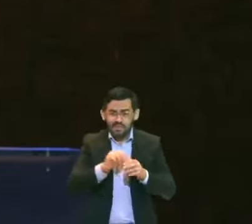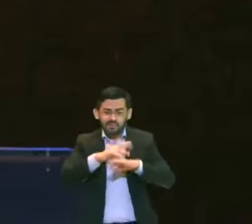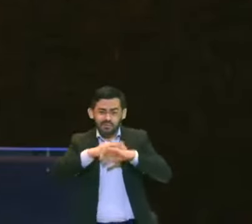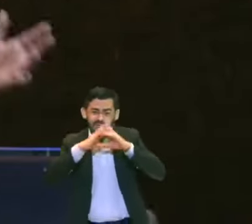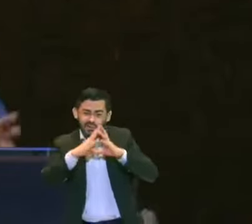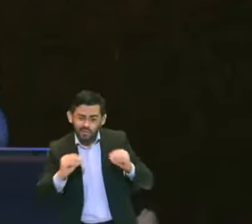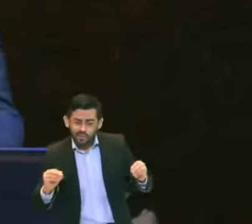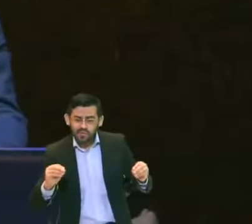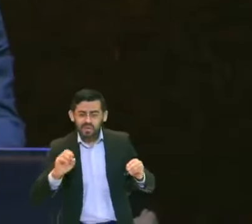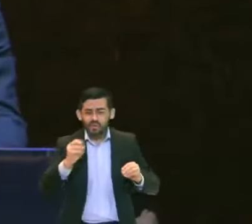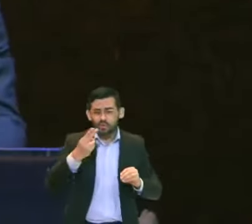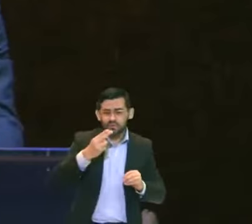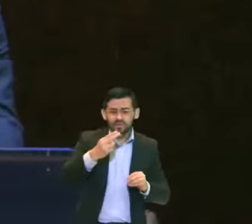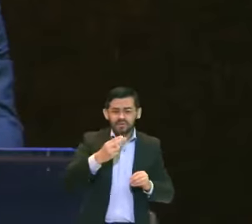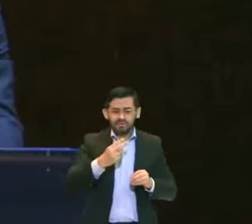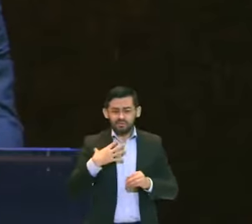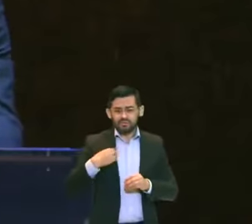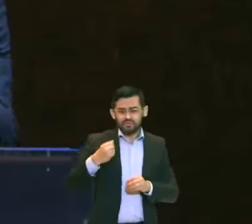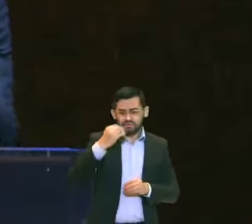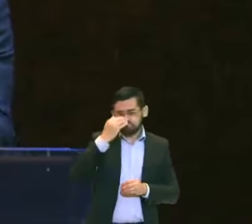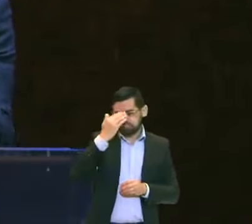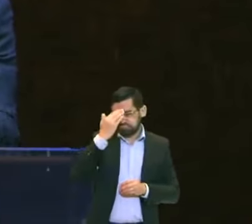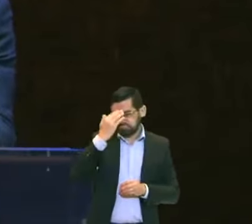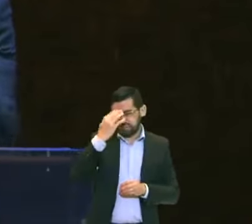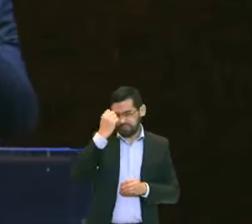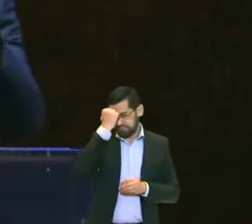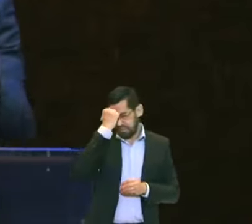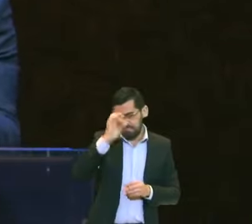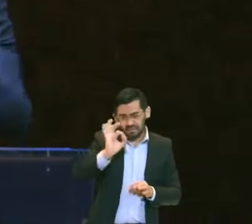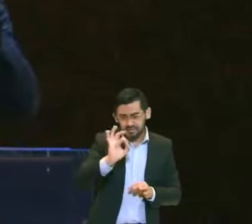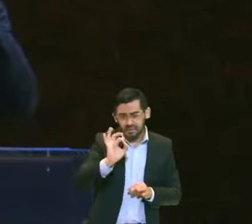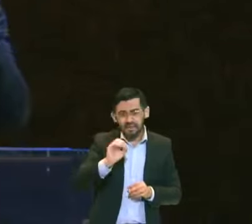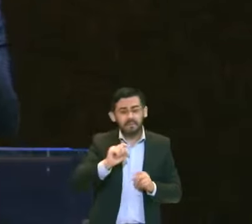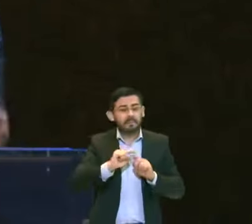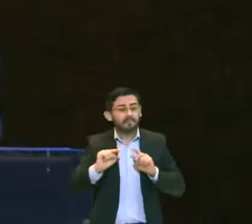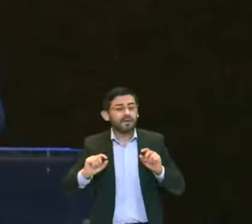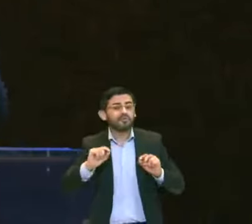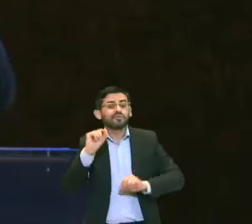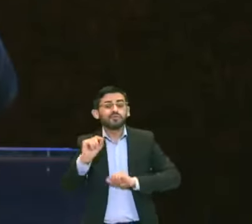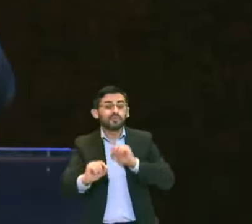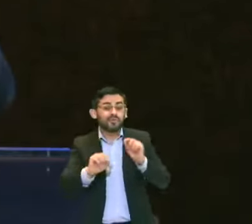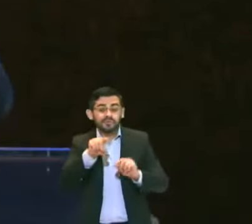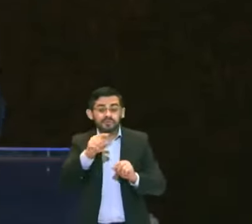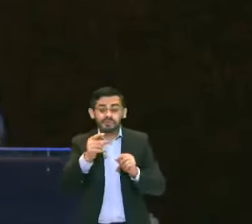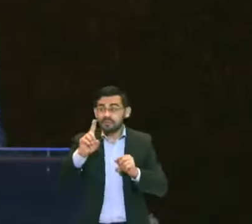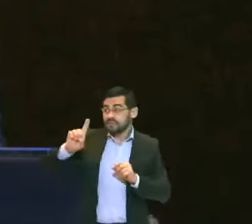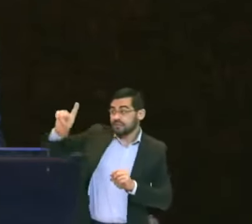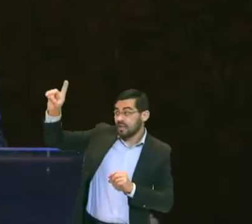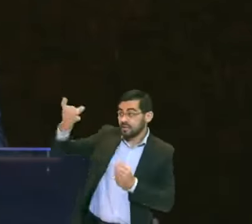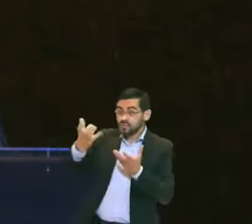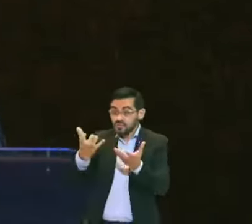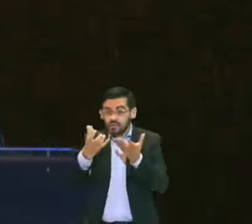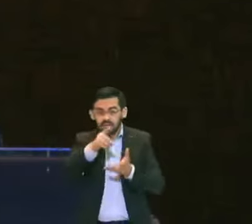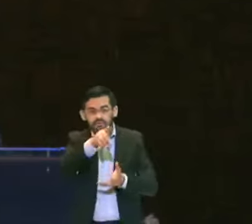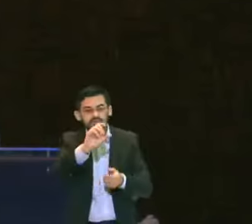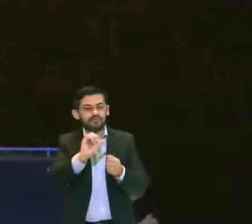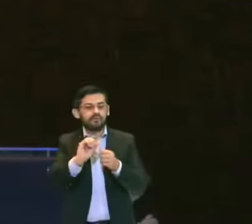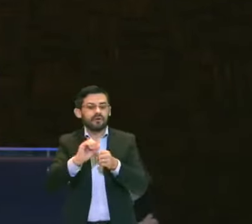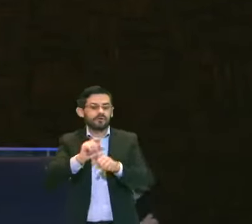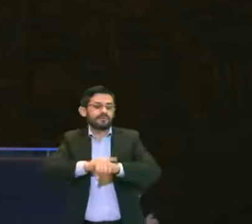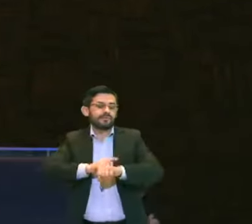os filhos não se convertem, o que Deus quer que você construa neste tempo?